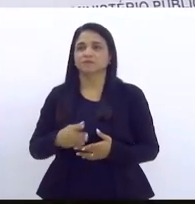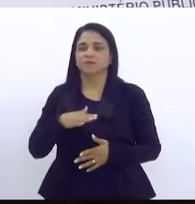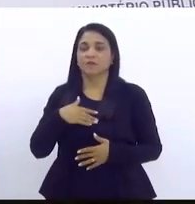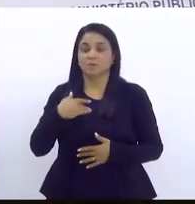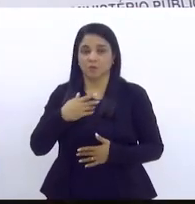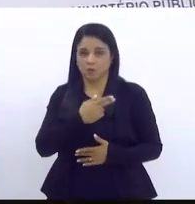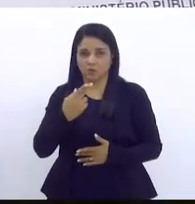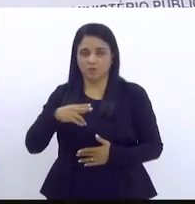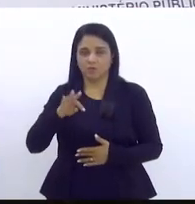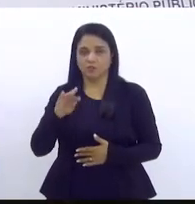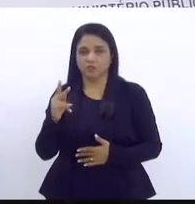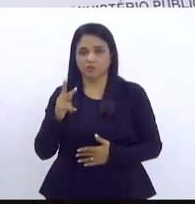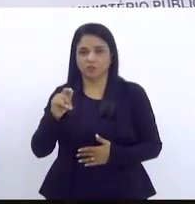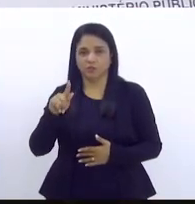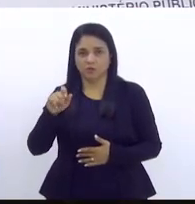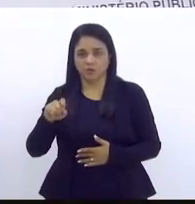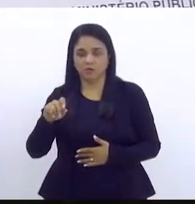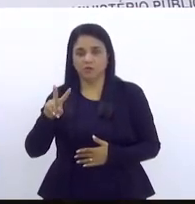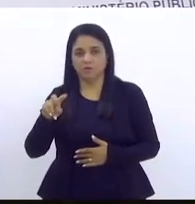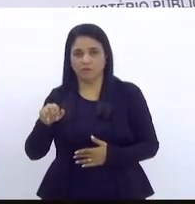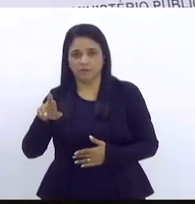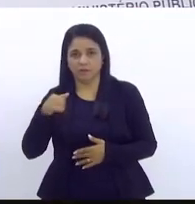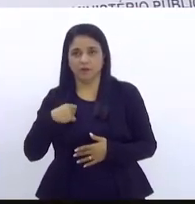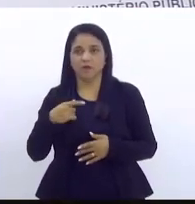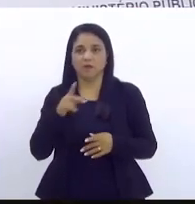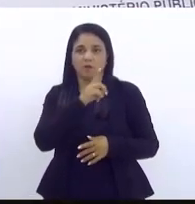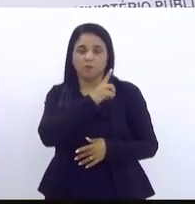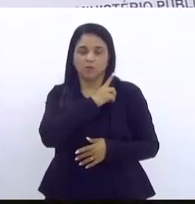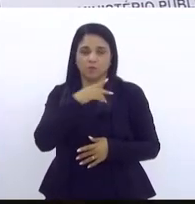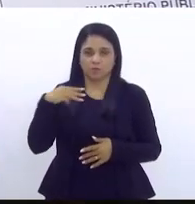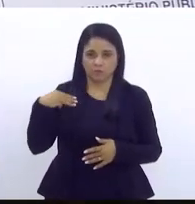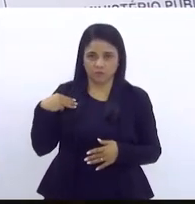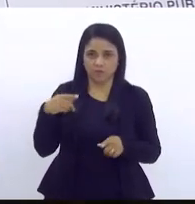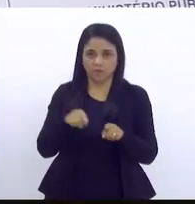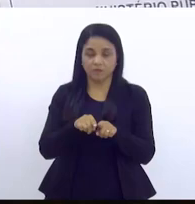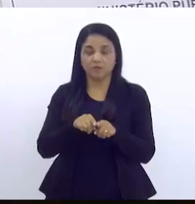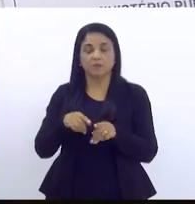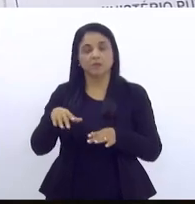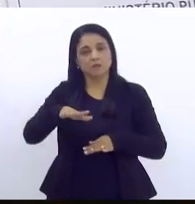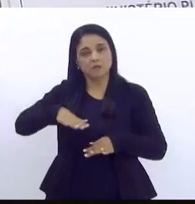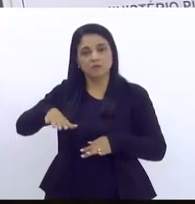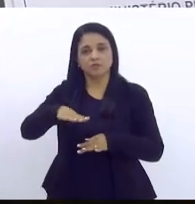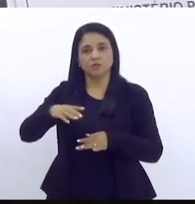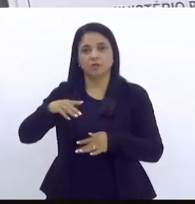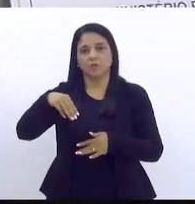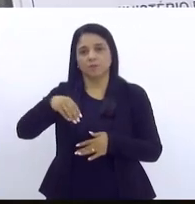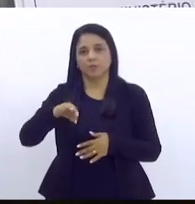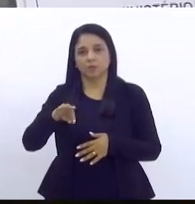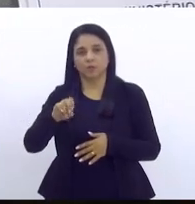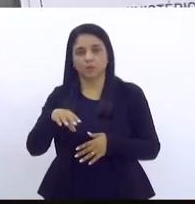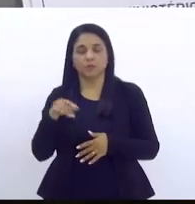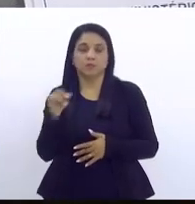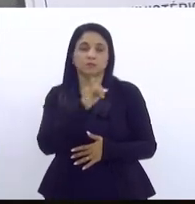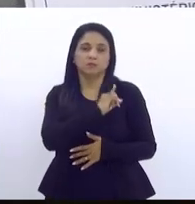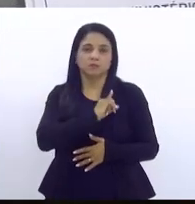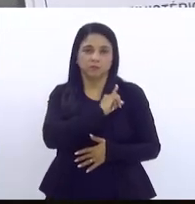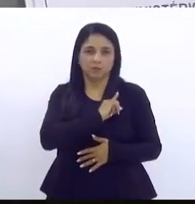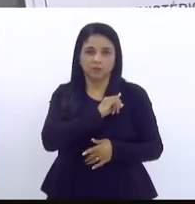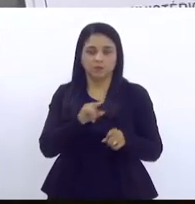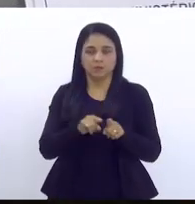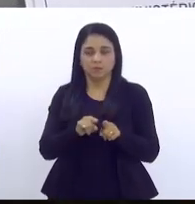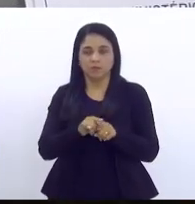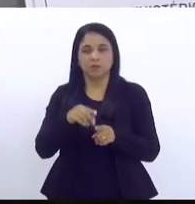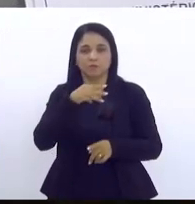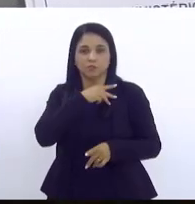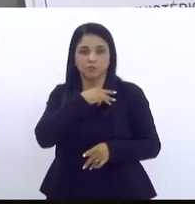Thiago Vera sou promotor titular de uma promotoria com atribuição em meio ambiente na região metropolitana eh do Estado do Rio em itabo Araí Ah estou no